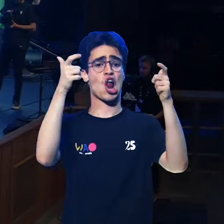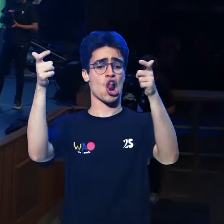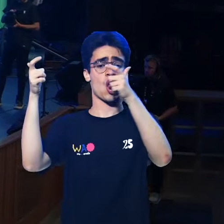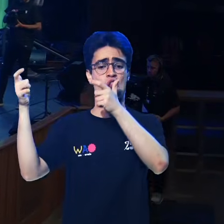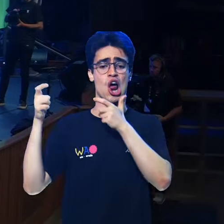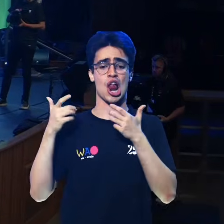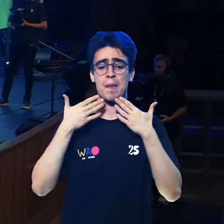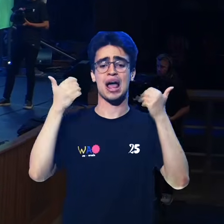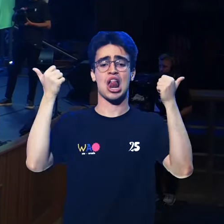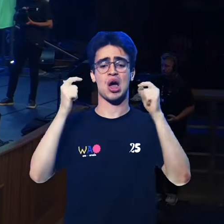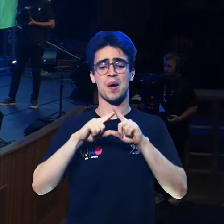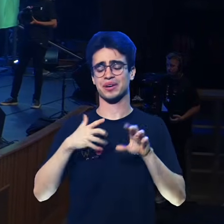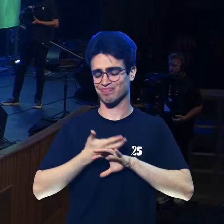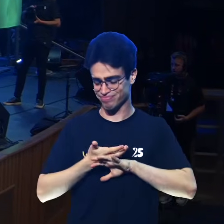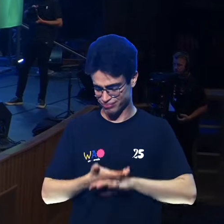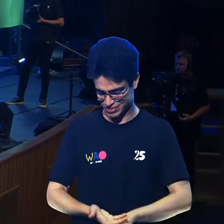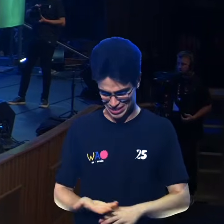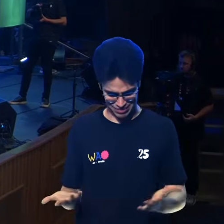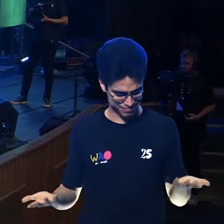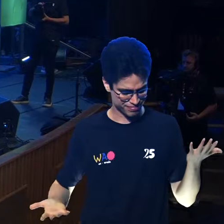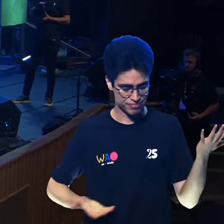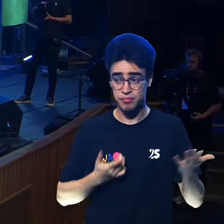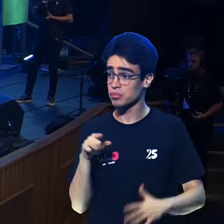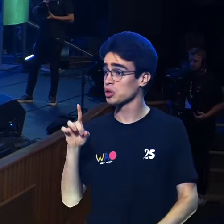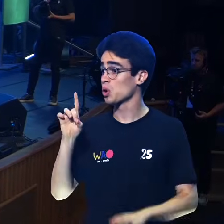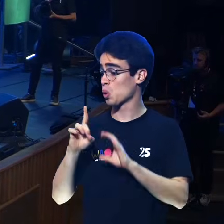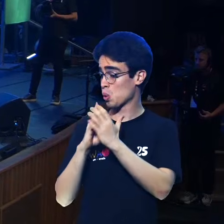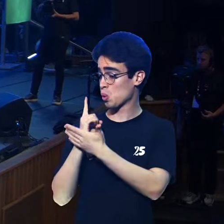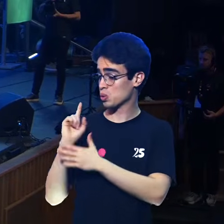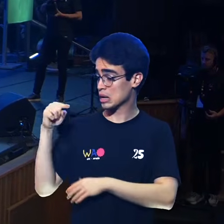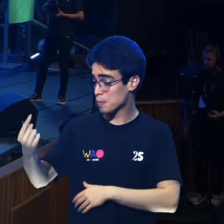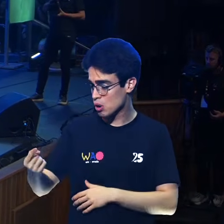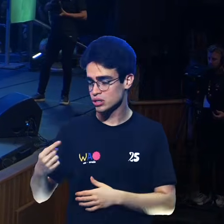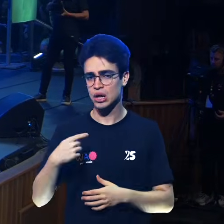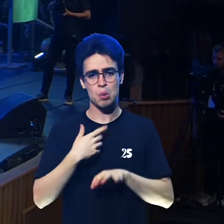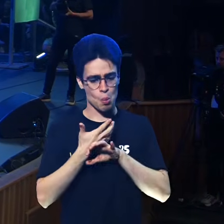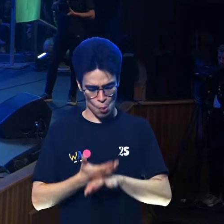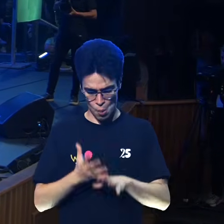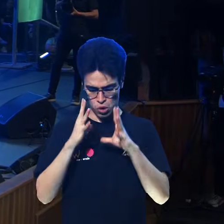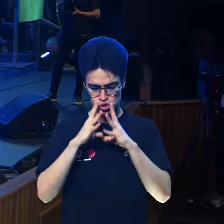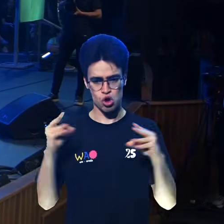tinha um vazio. Mas não sei, depois daquele culto o vazio sumiu.